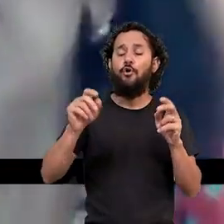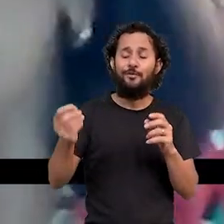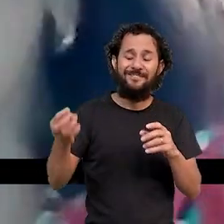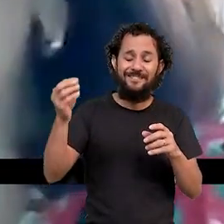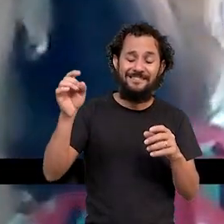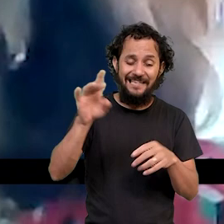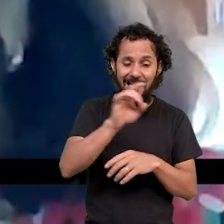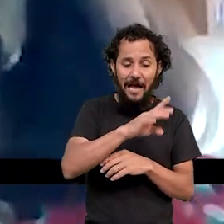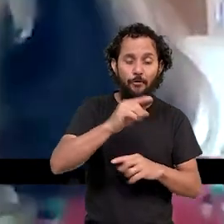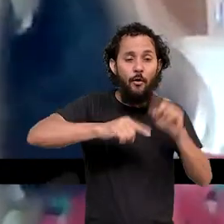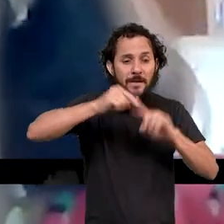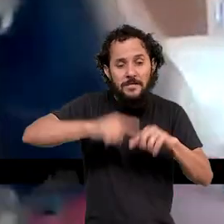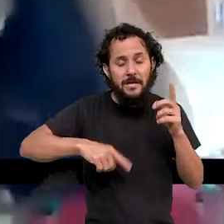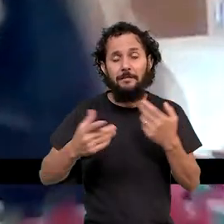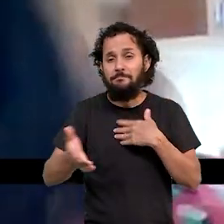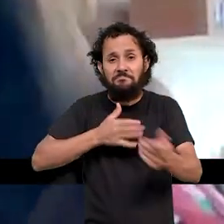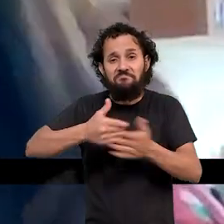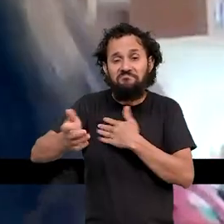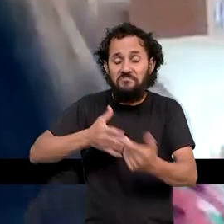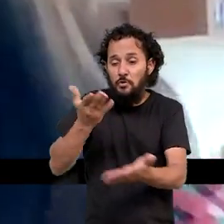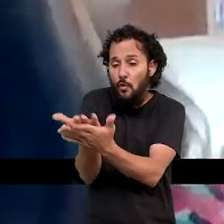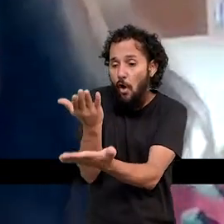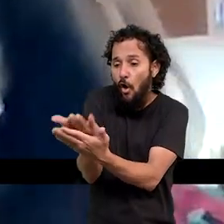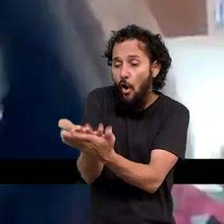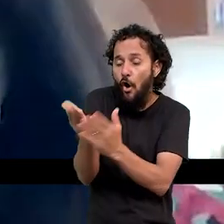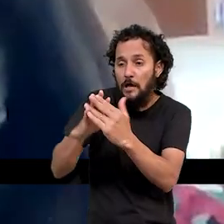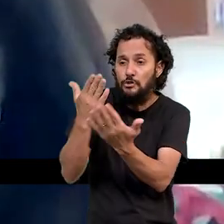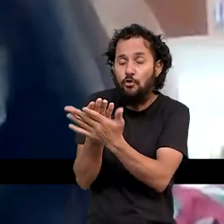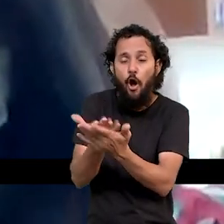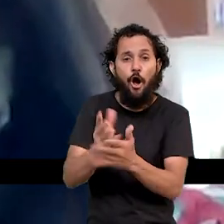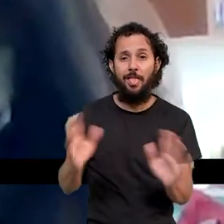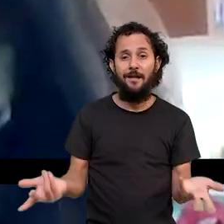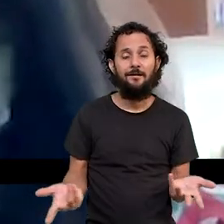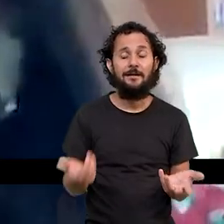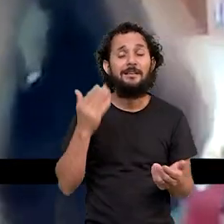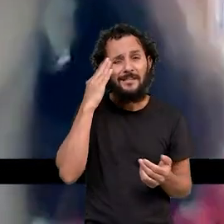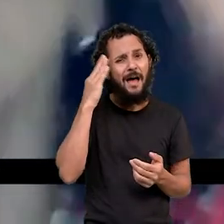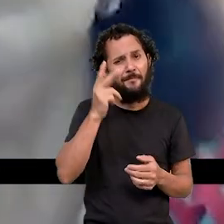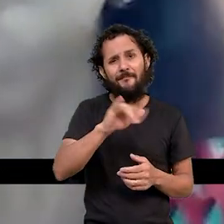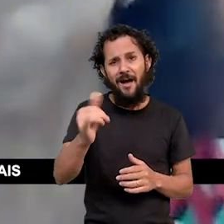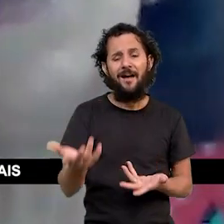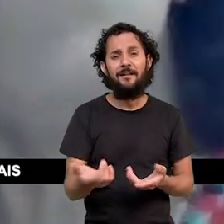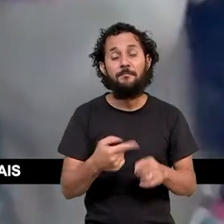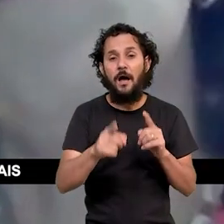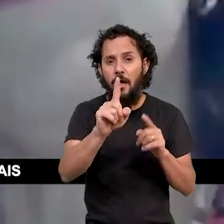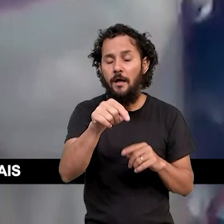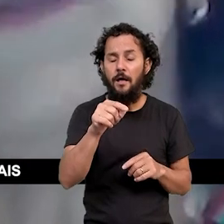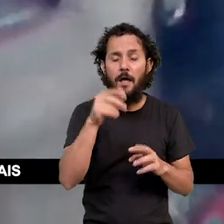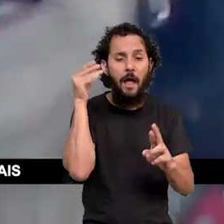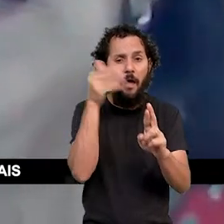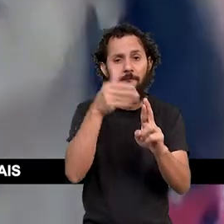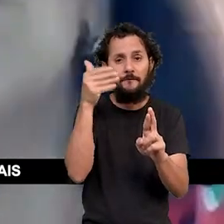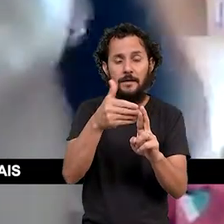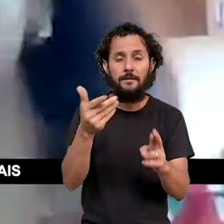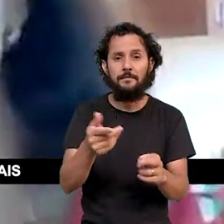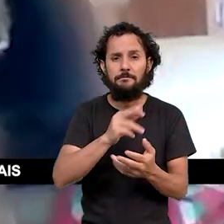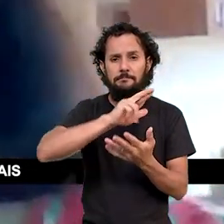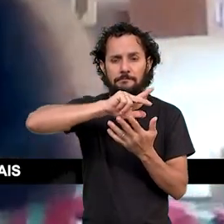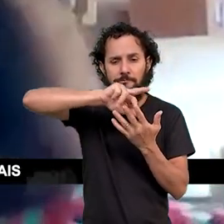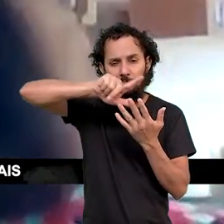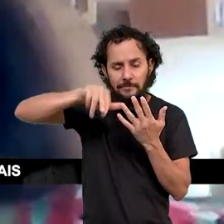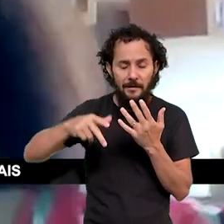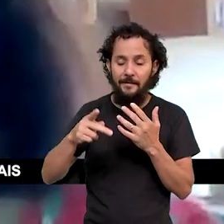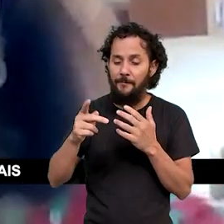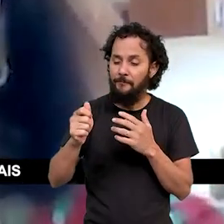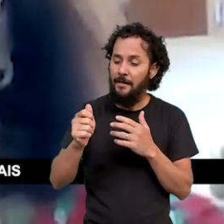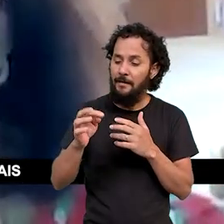pequeno, o que é grande, ele vai, independentemente de ter ido à escola. E quando eu trago como referência os